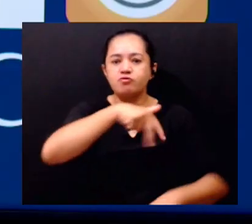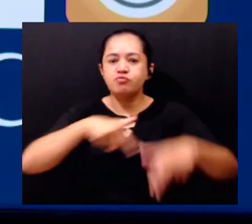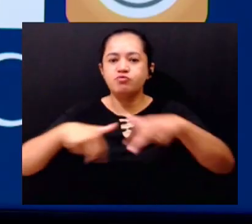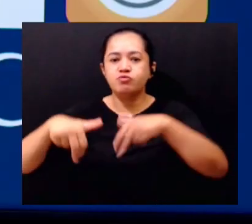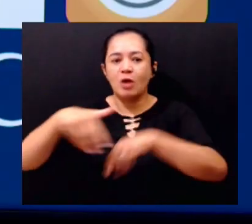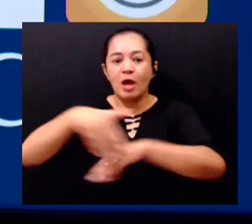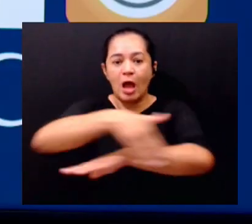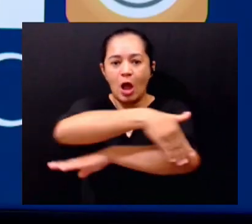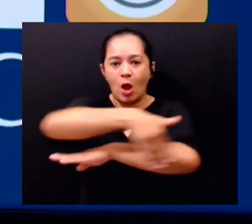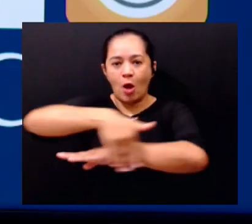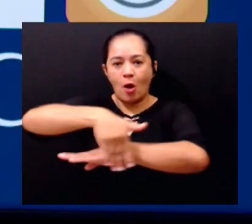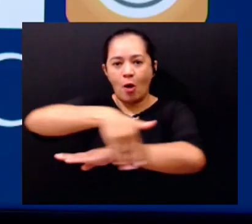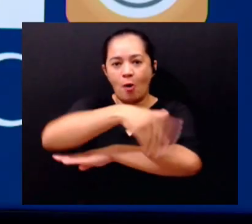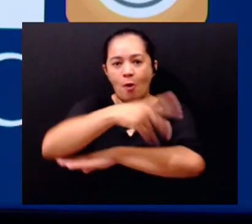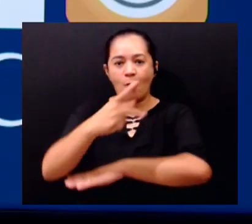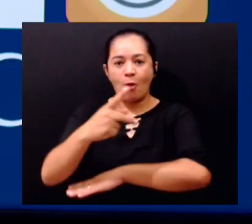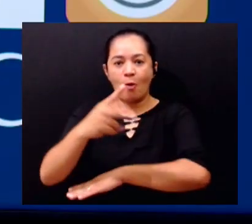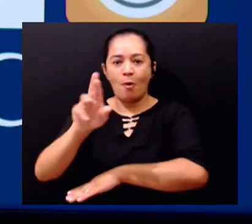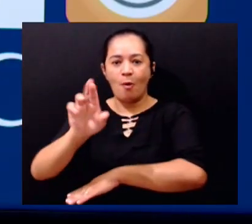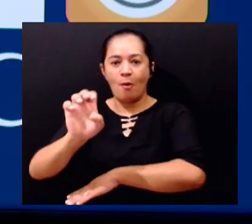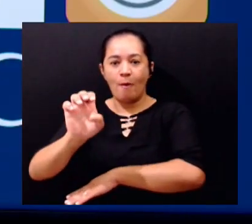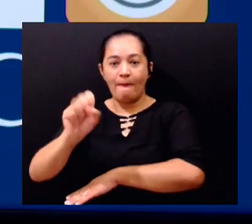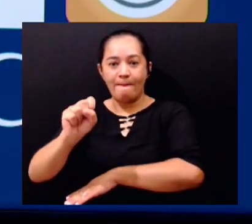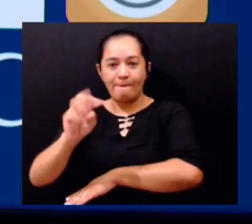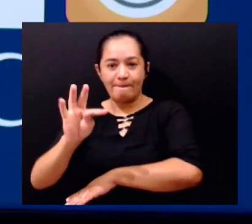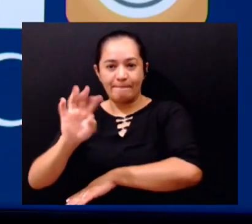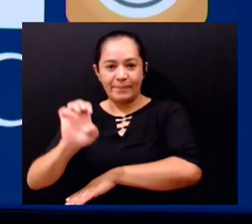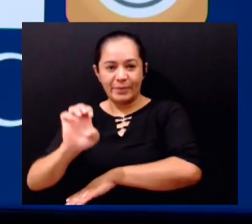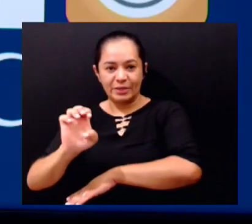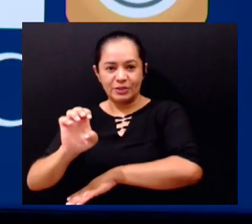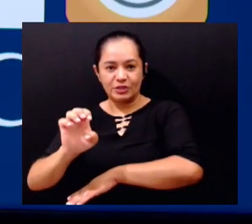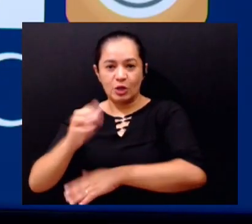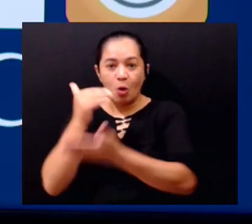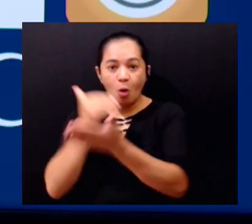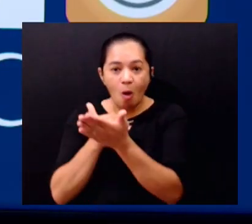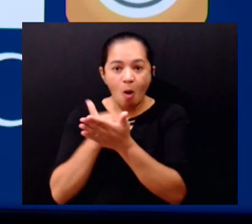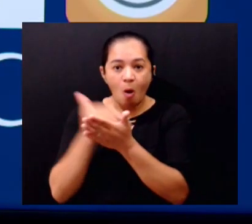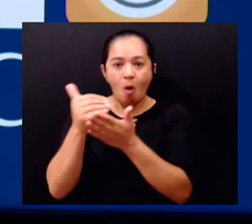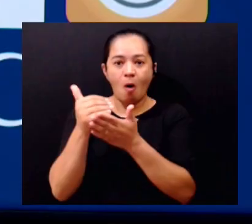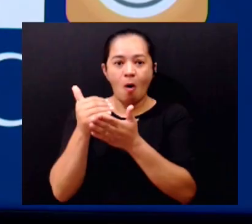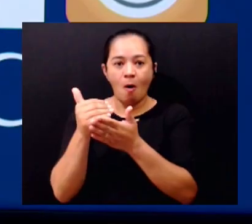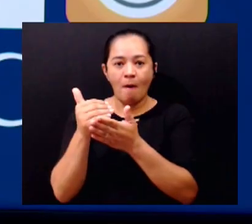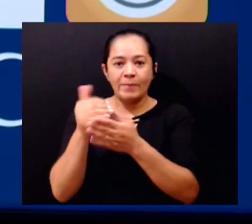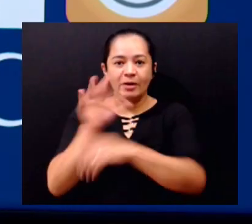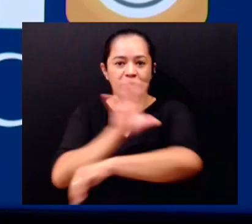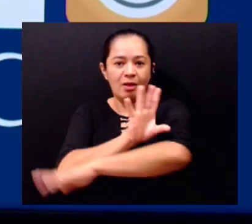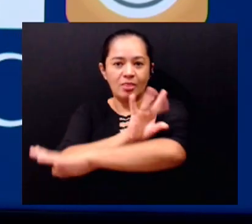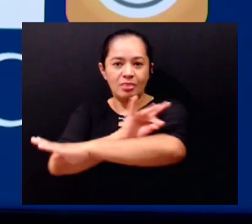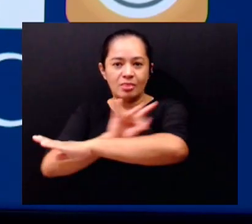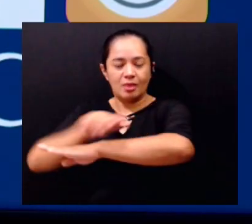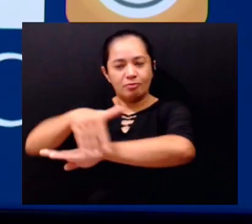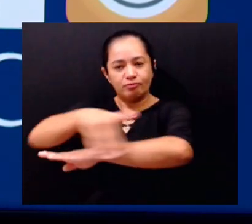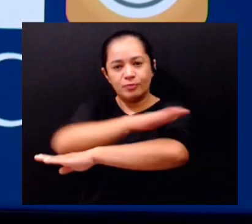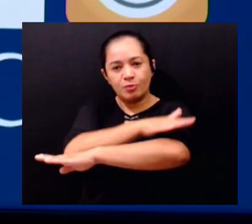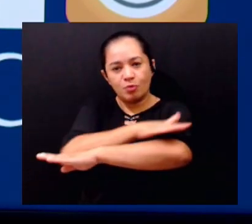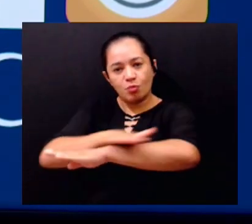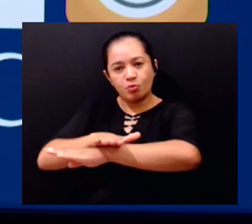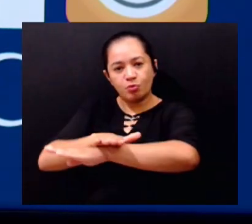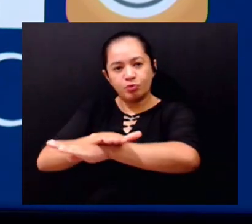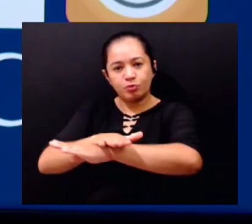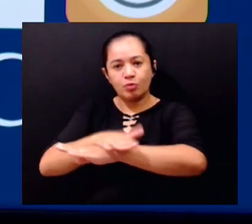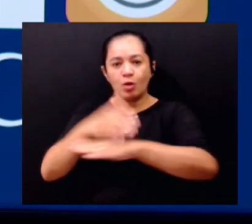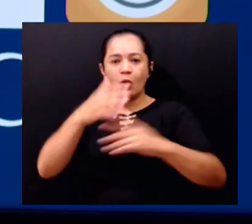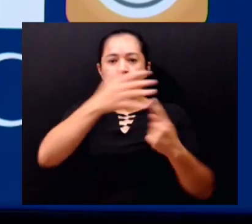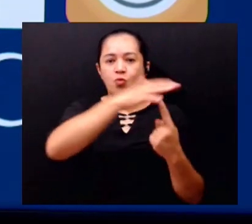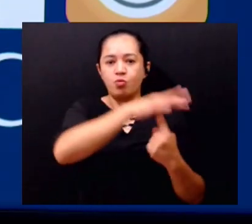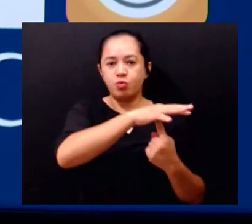de pavimentação em concreto de pontos de ônibus, tá? A Avenida Prestes Maia, a partir desta